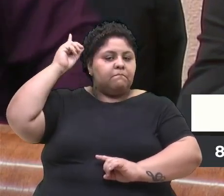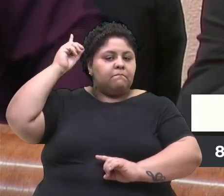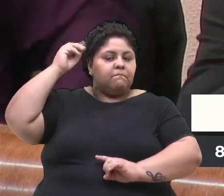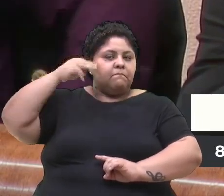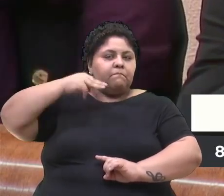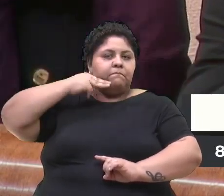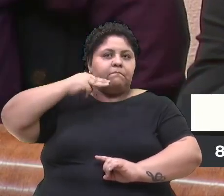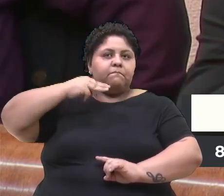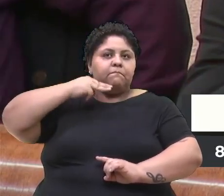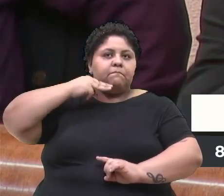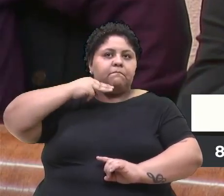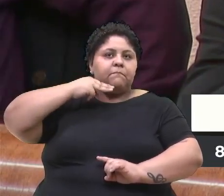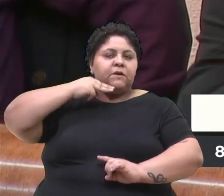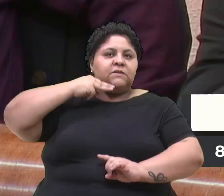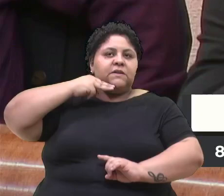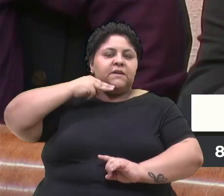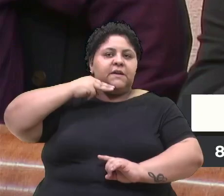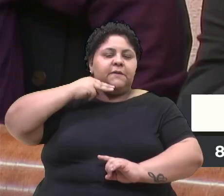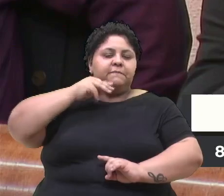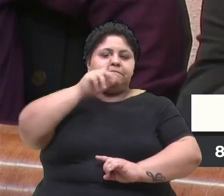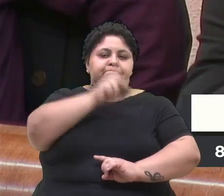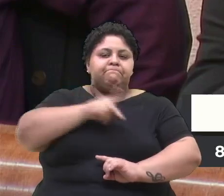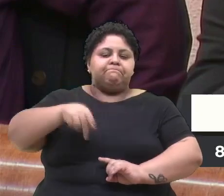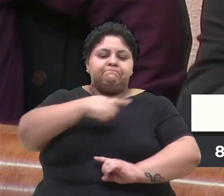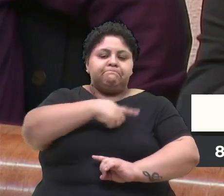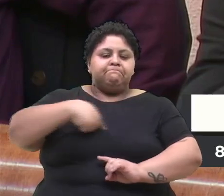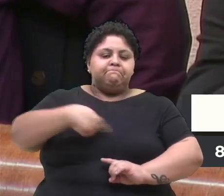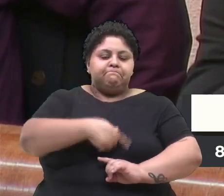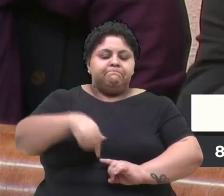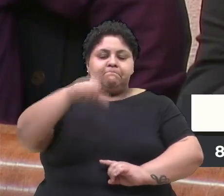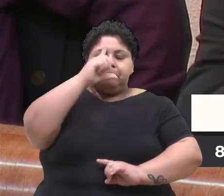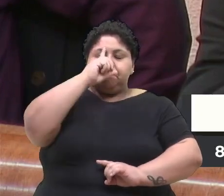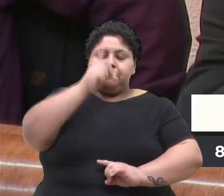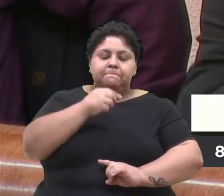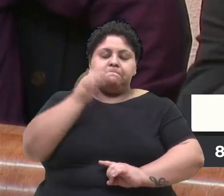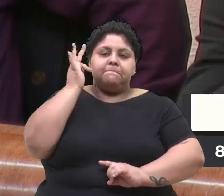Zanquim, Rafael Bueno, Fantinel, Tatiane Frisso